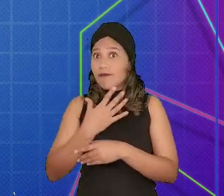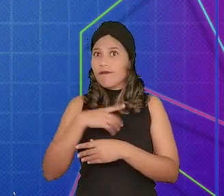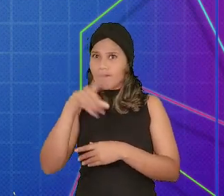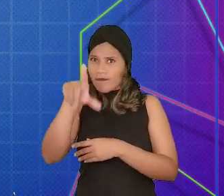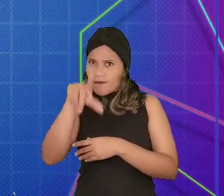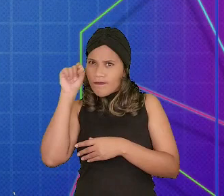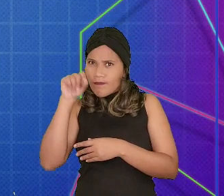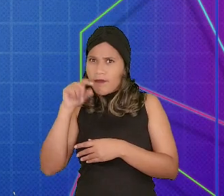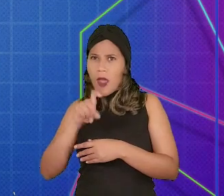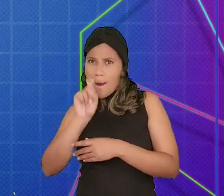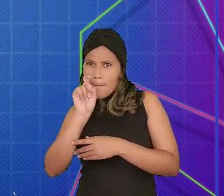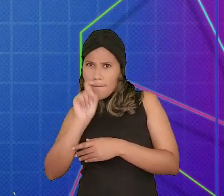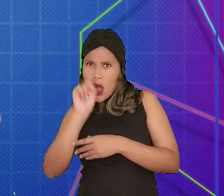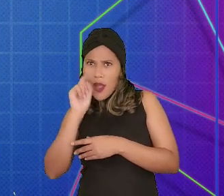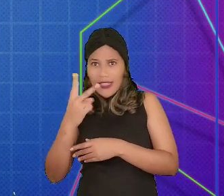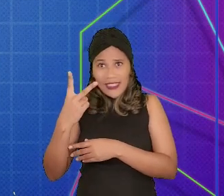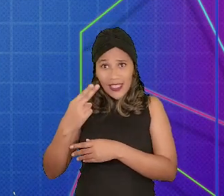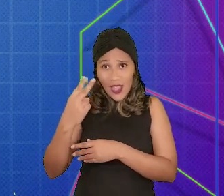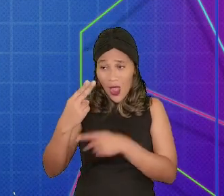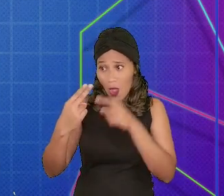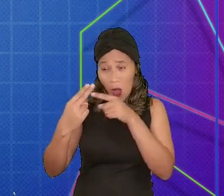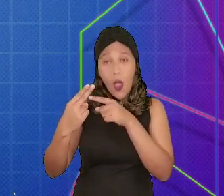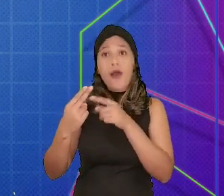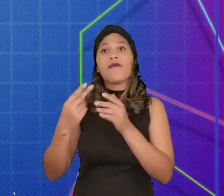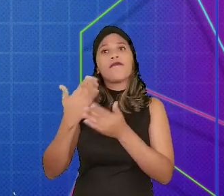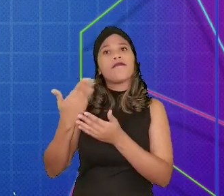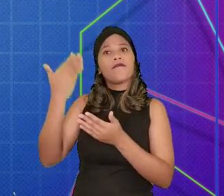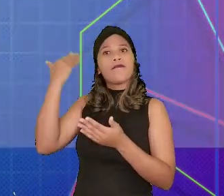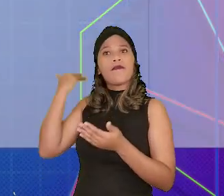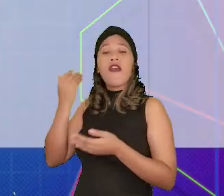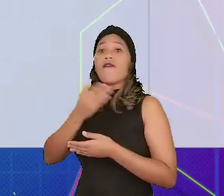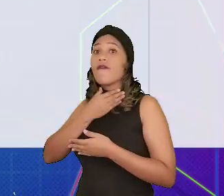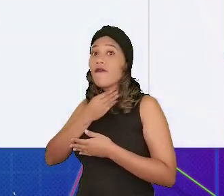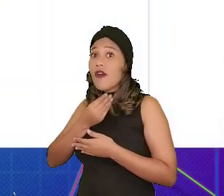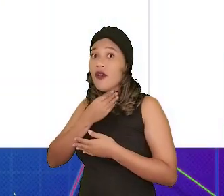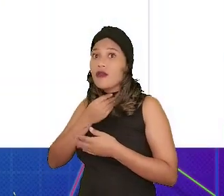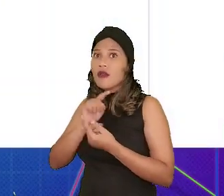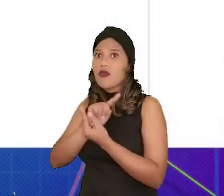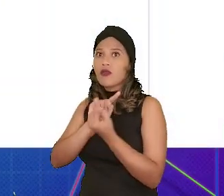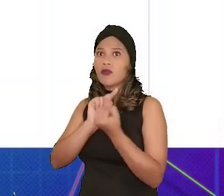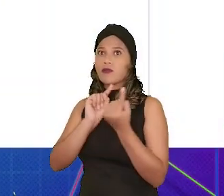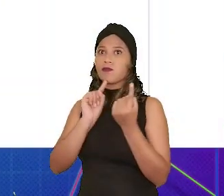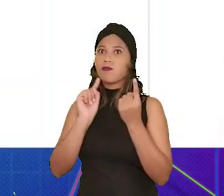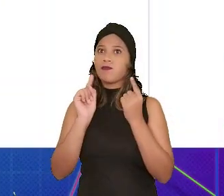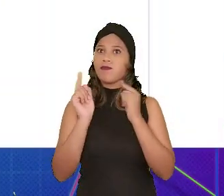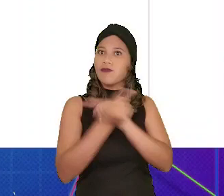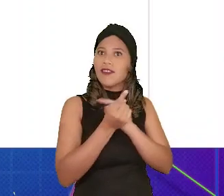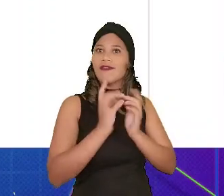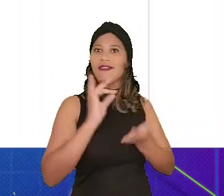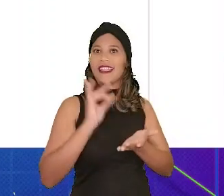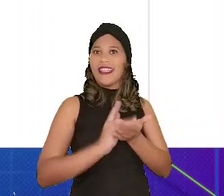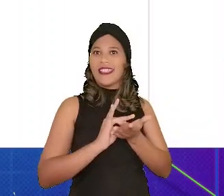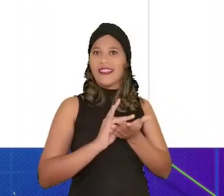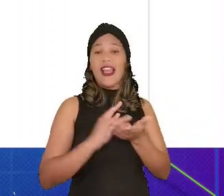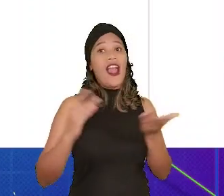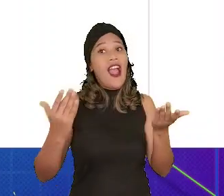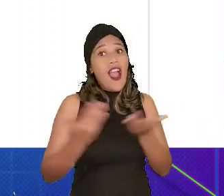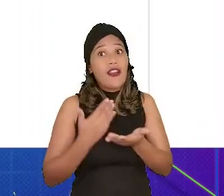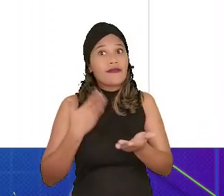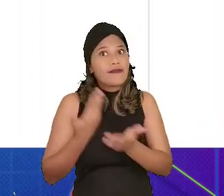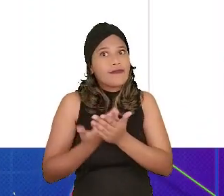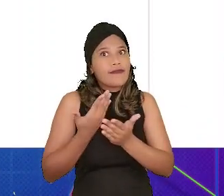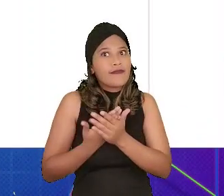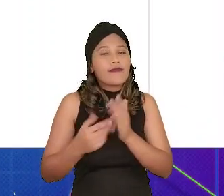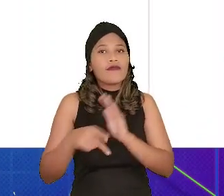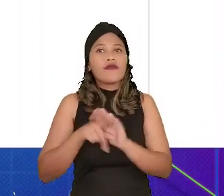quando selecionado, a opção de tesoura, que inicialmente estava como falsa, passa a ser verdadeira. Agora é hora